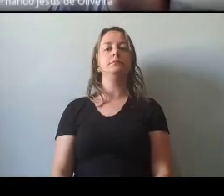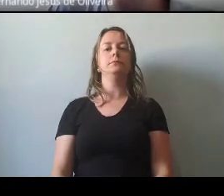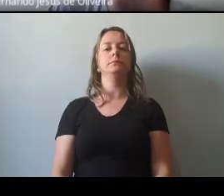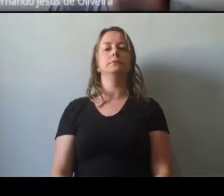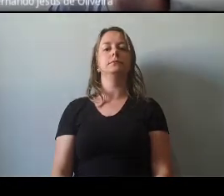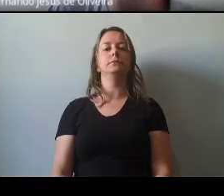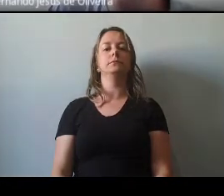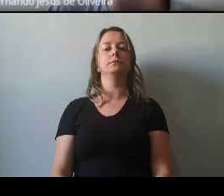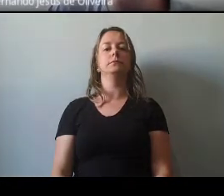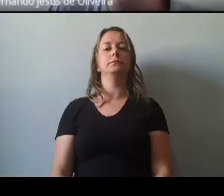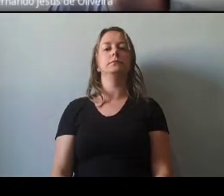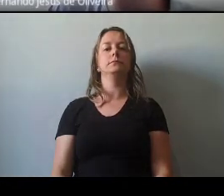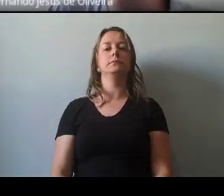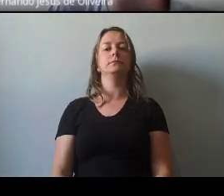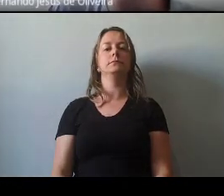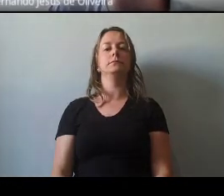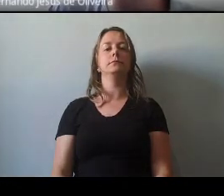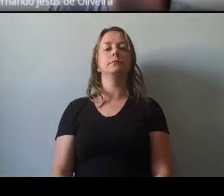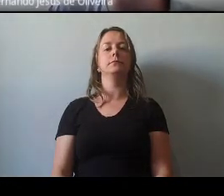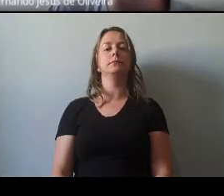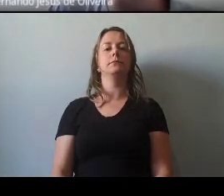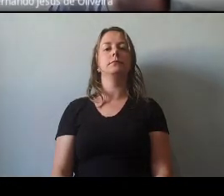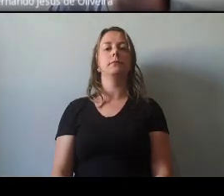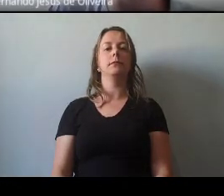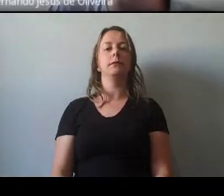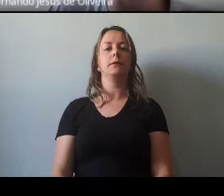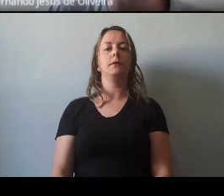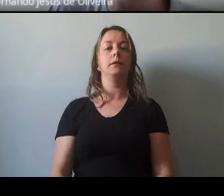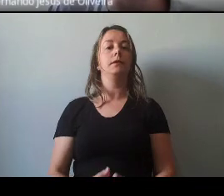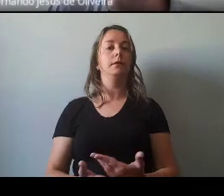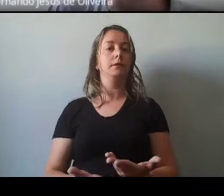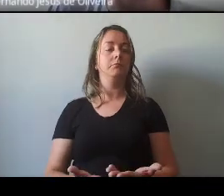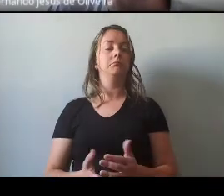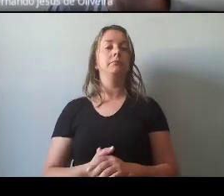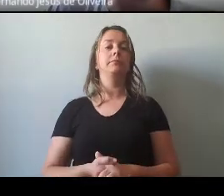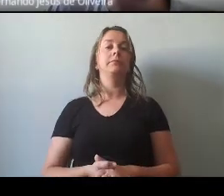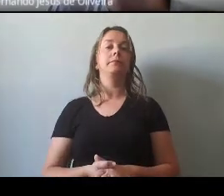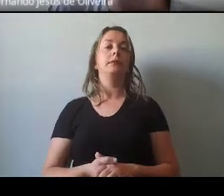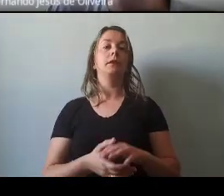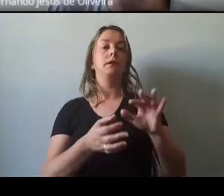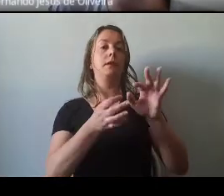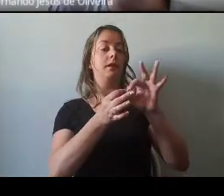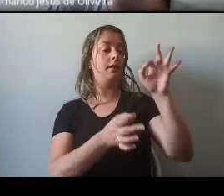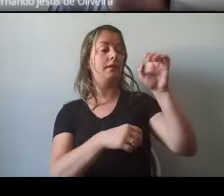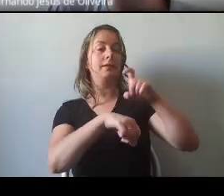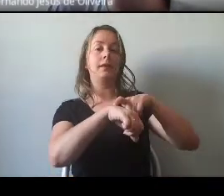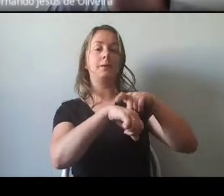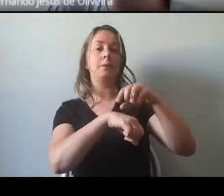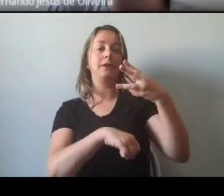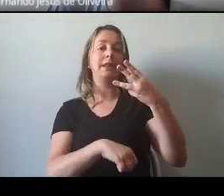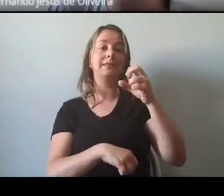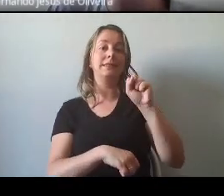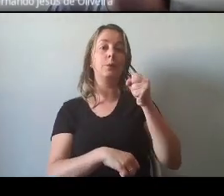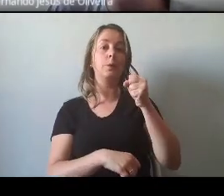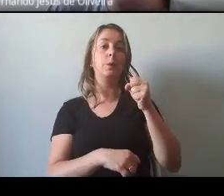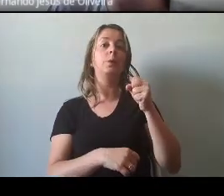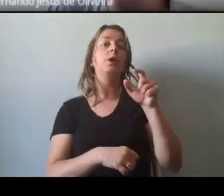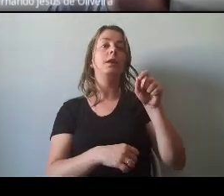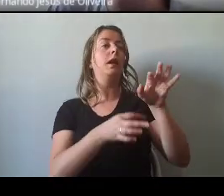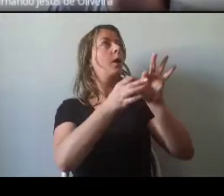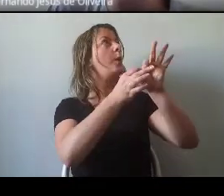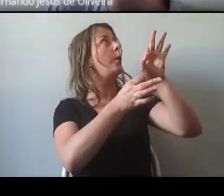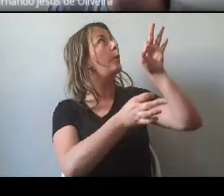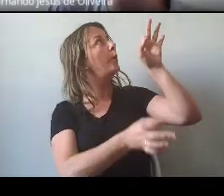vezes 9, 90, dividido por 2, 45, né? Então, a 3 segundos, ele está a